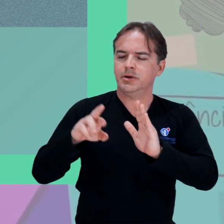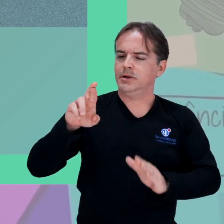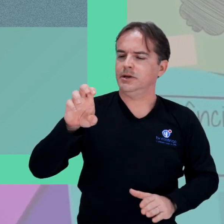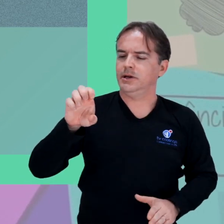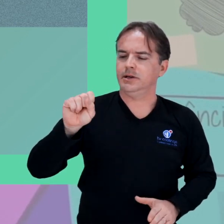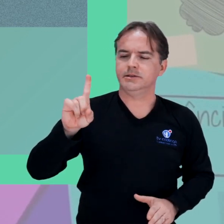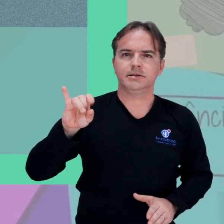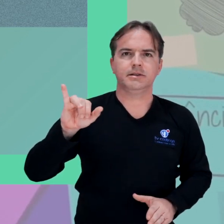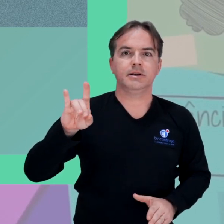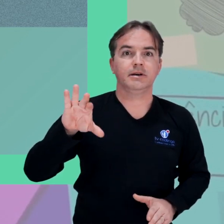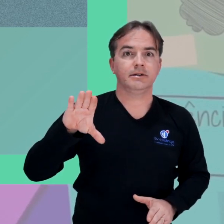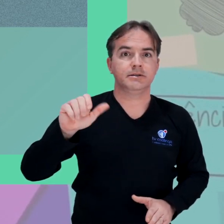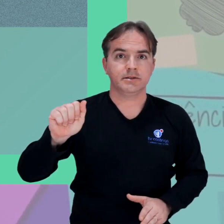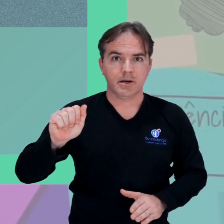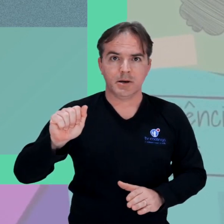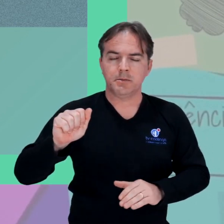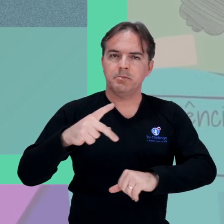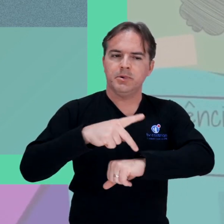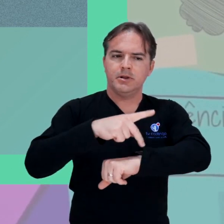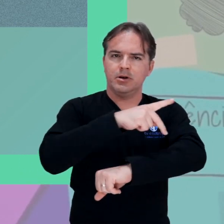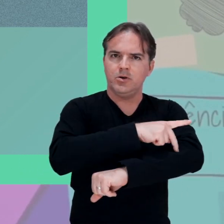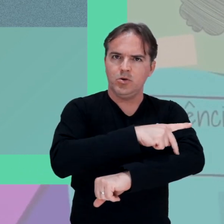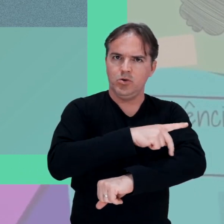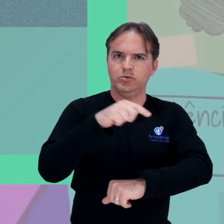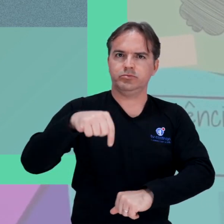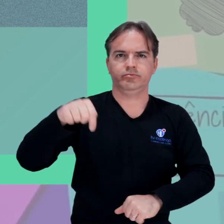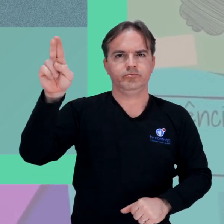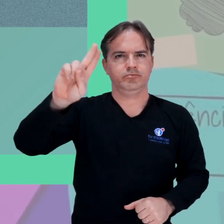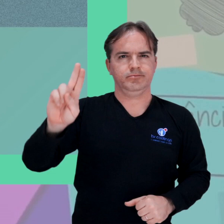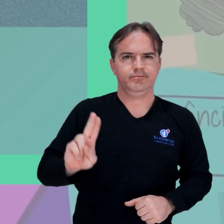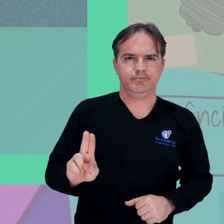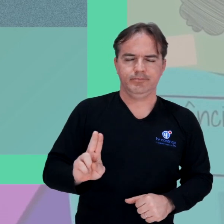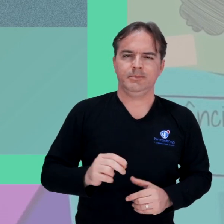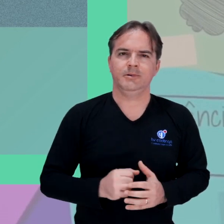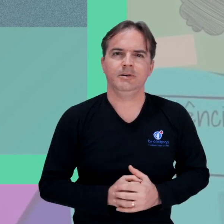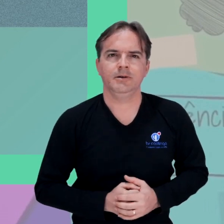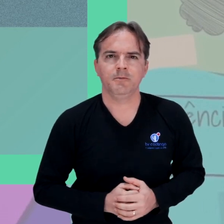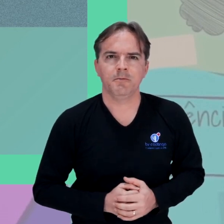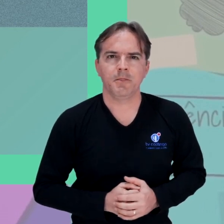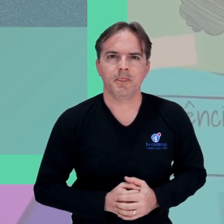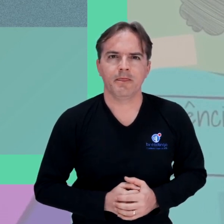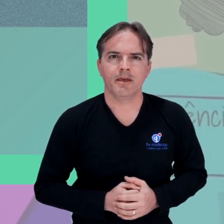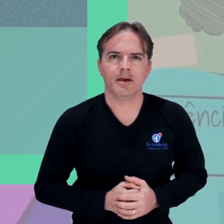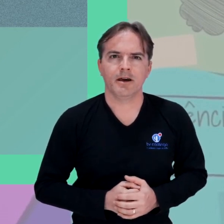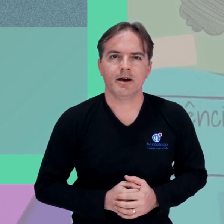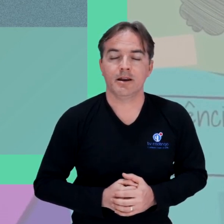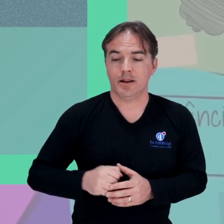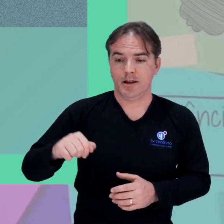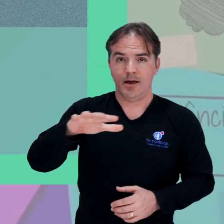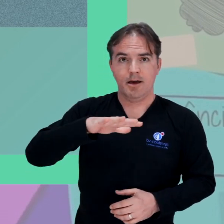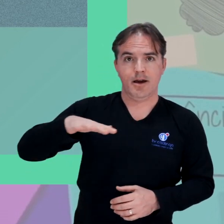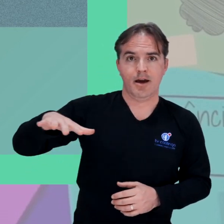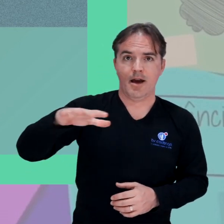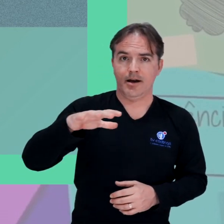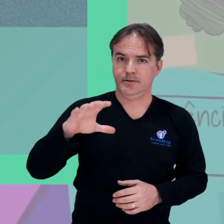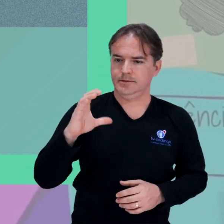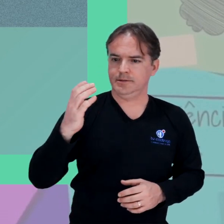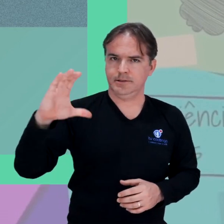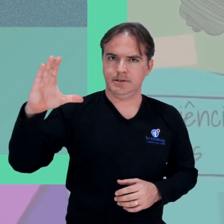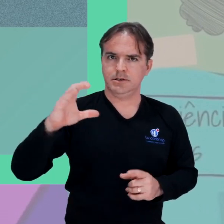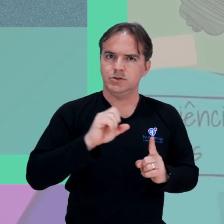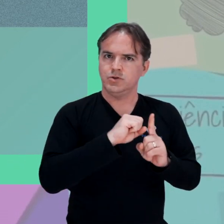do programa de residência pedagógica da Universidade Federal do Vale do São Francisco